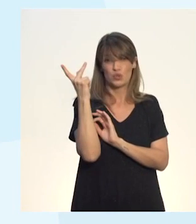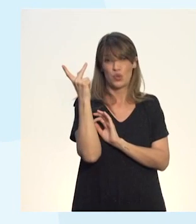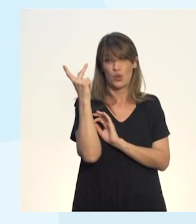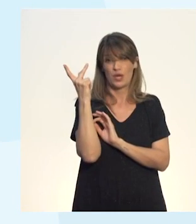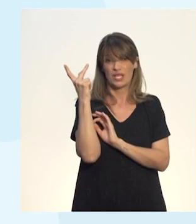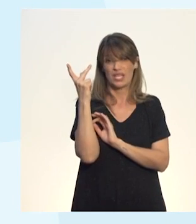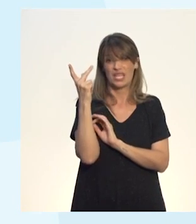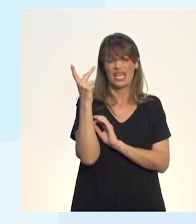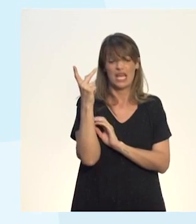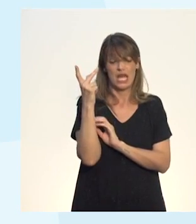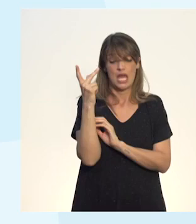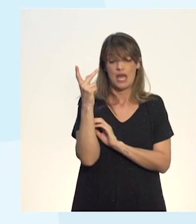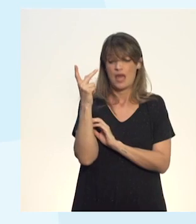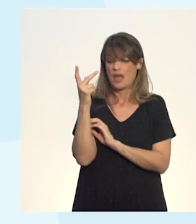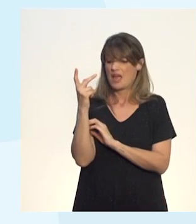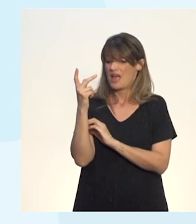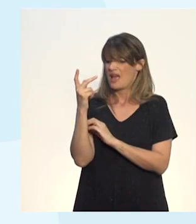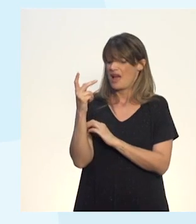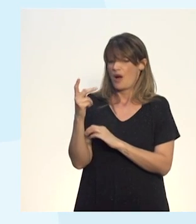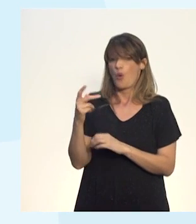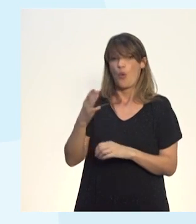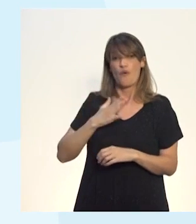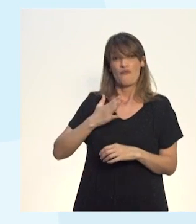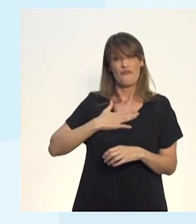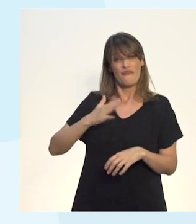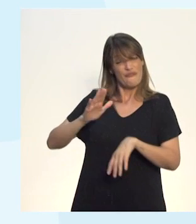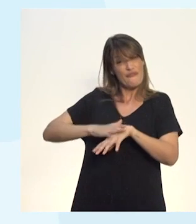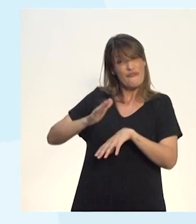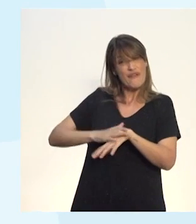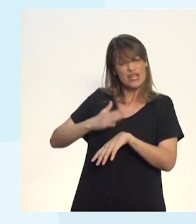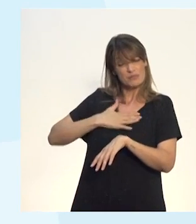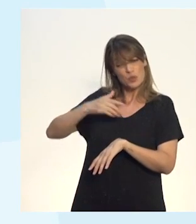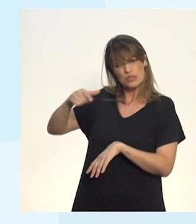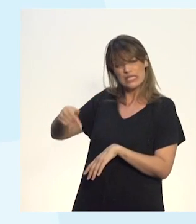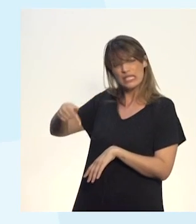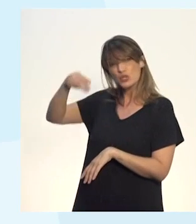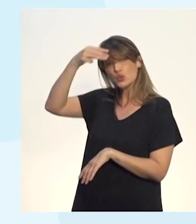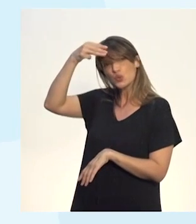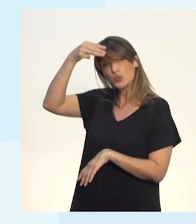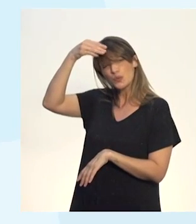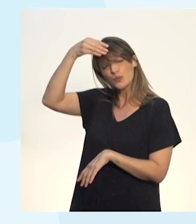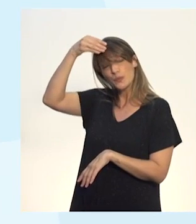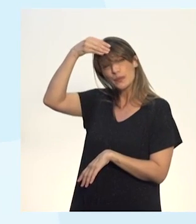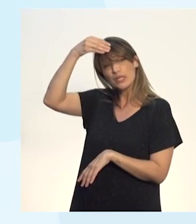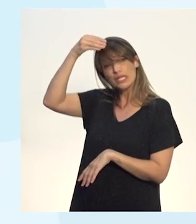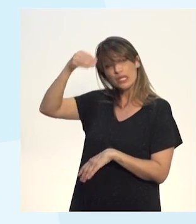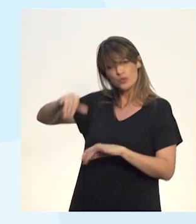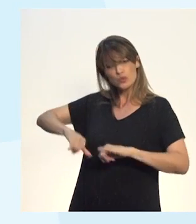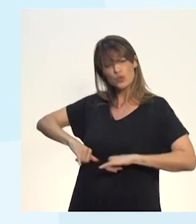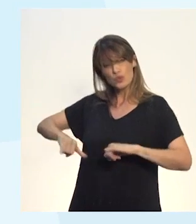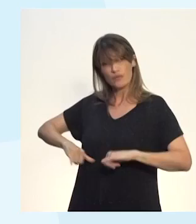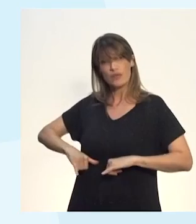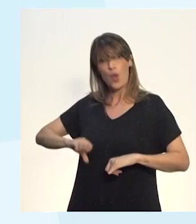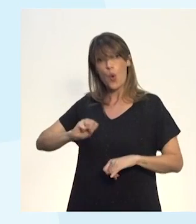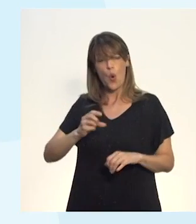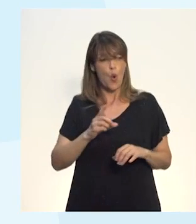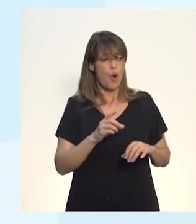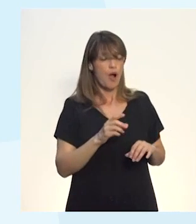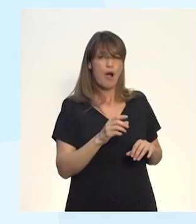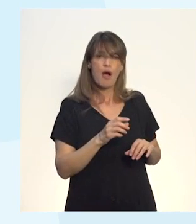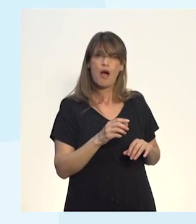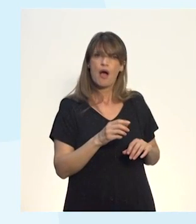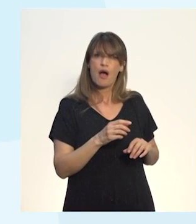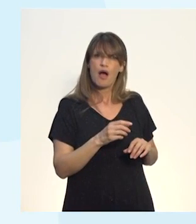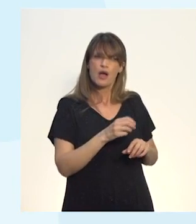sobrinhos passarem fome? Ou será que, então, em vez de um só criminoso, não é toda uma organização social que